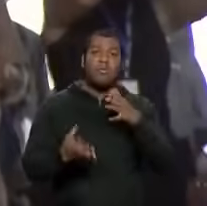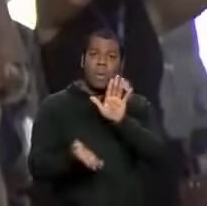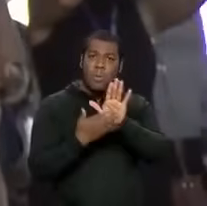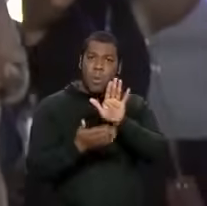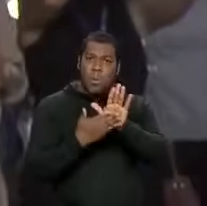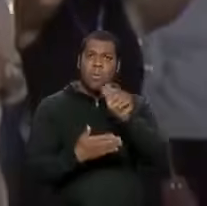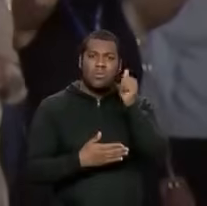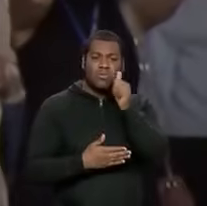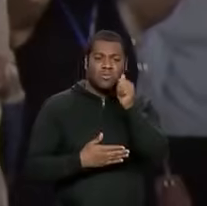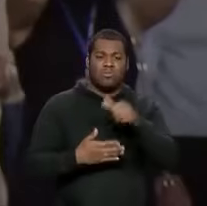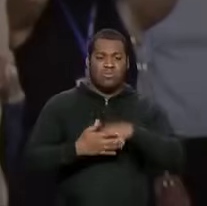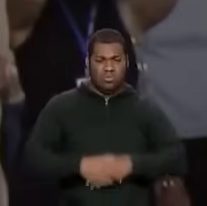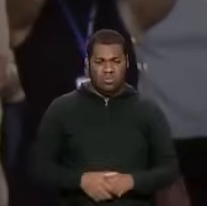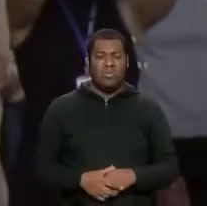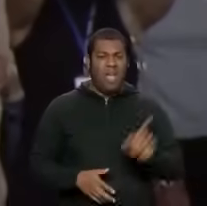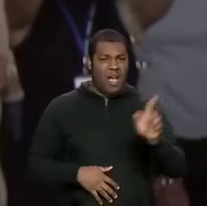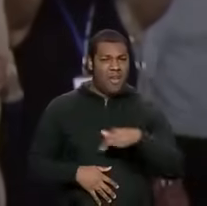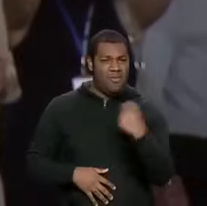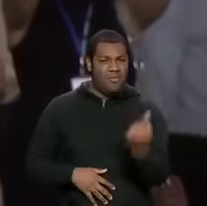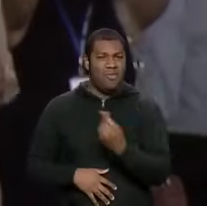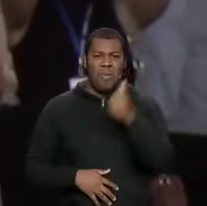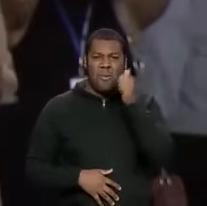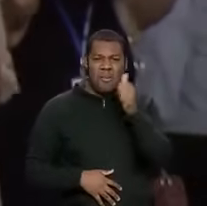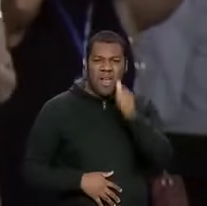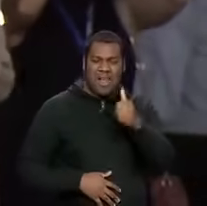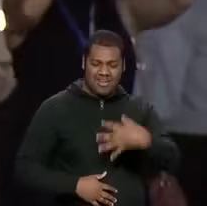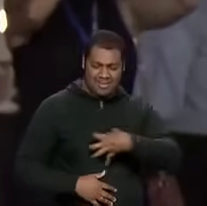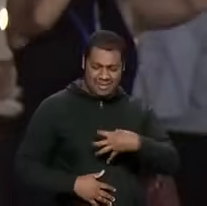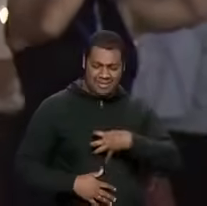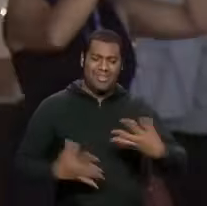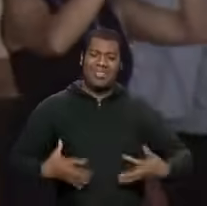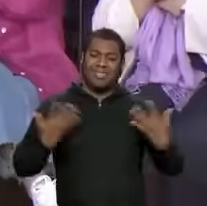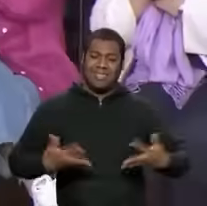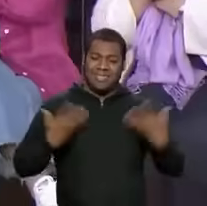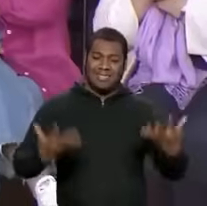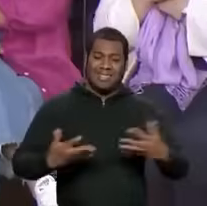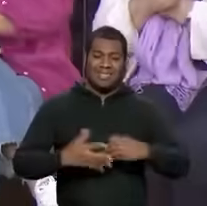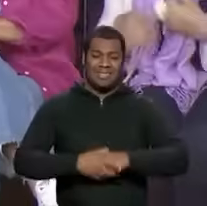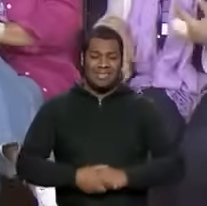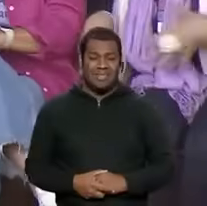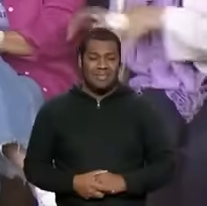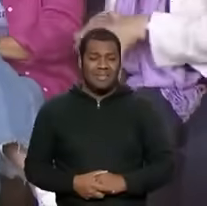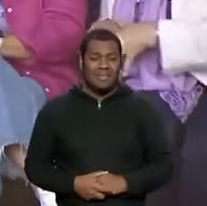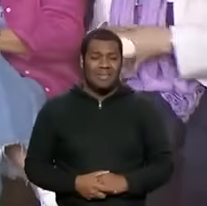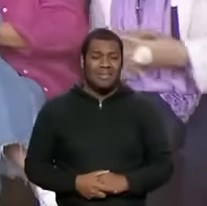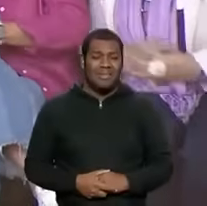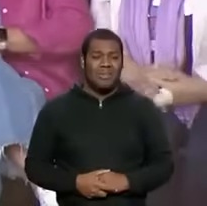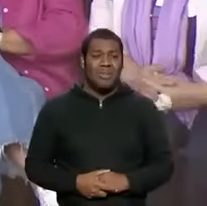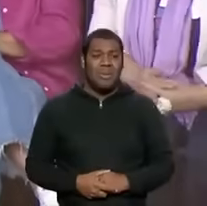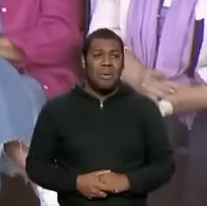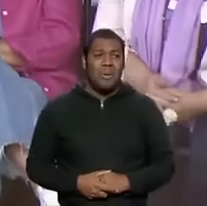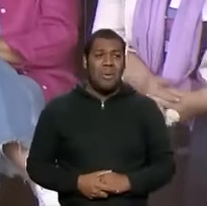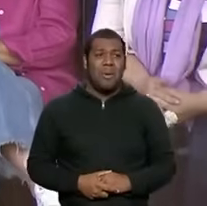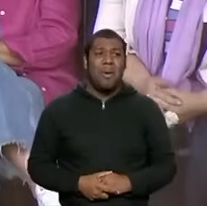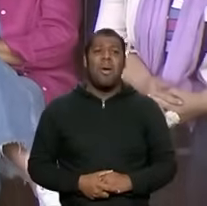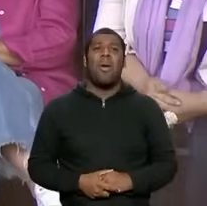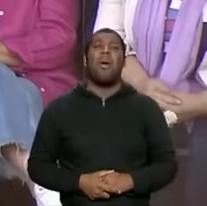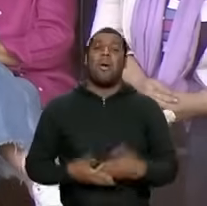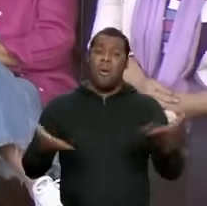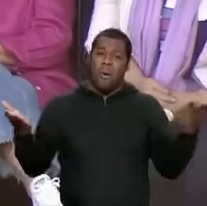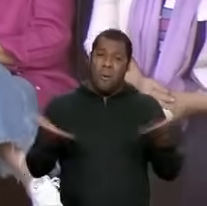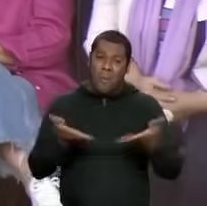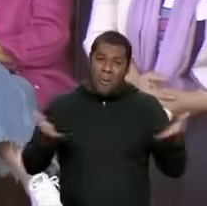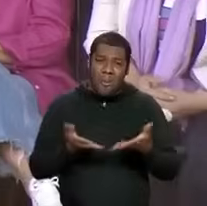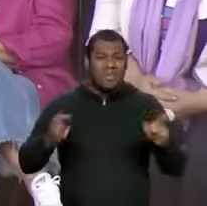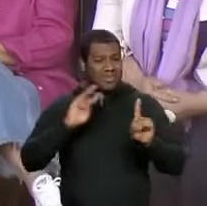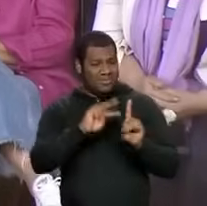isso é um motivo de muita alegria e nós estamos presidente Lula com muita expectativa